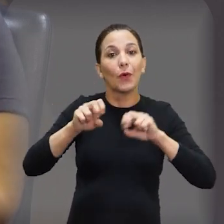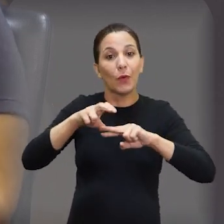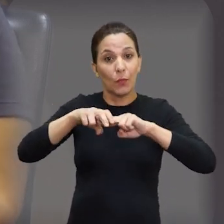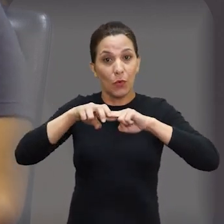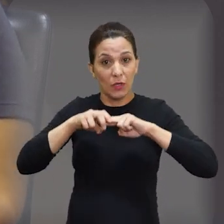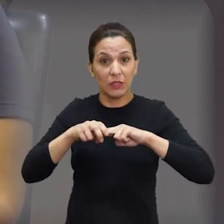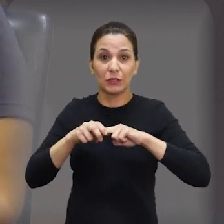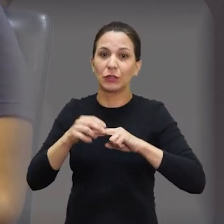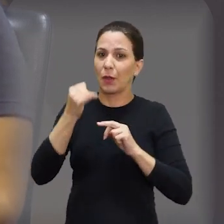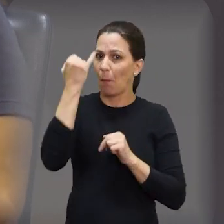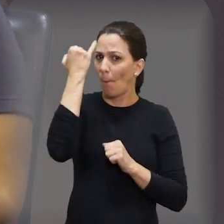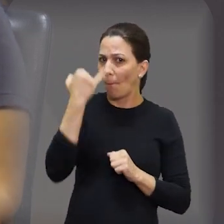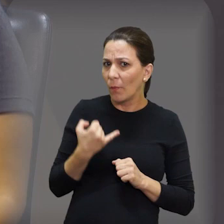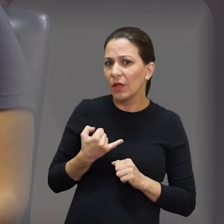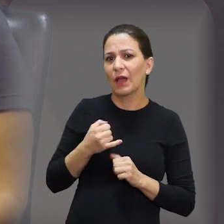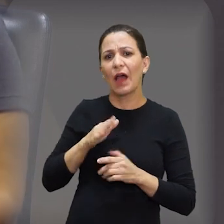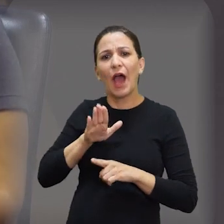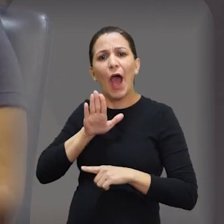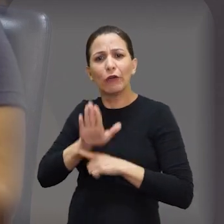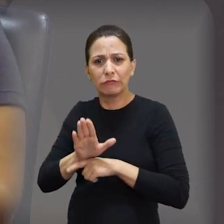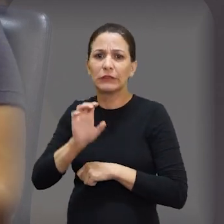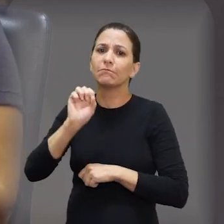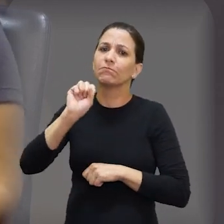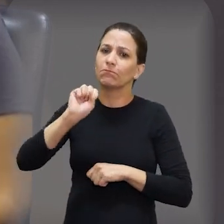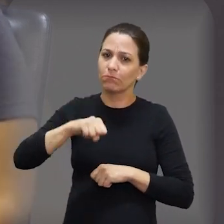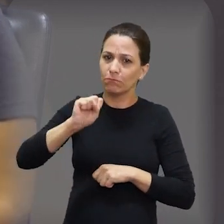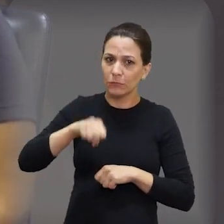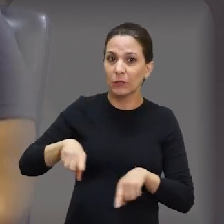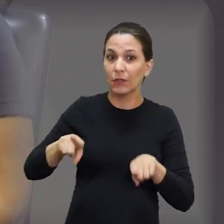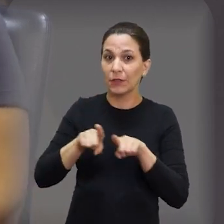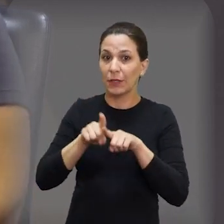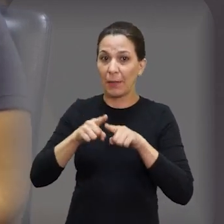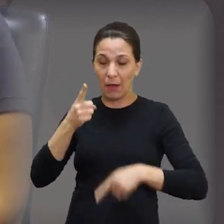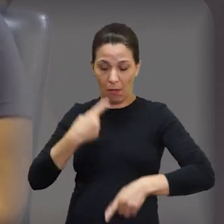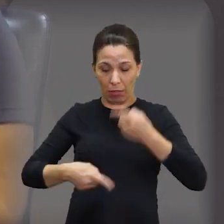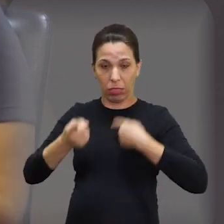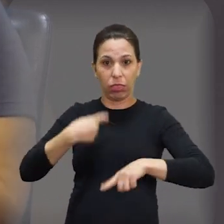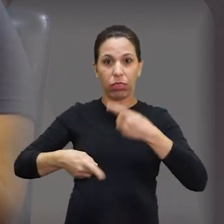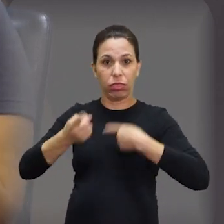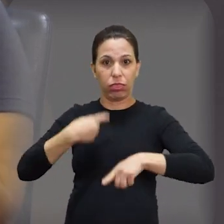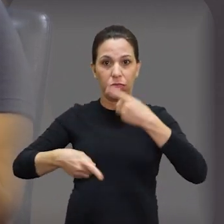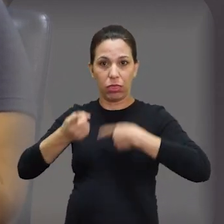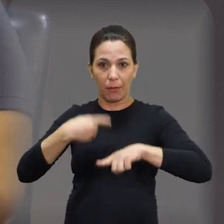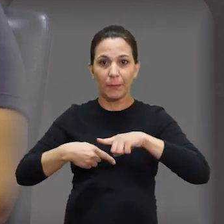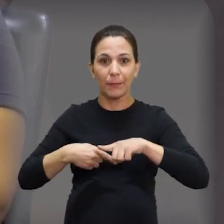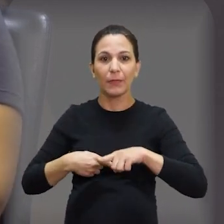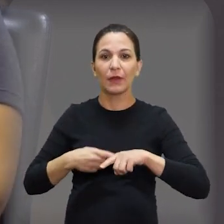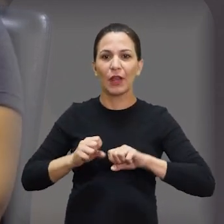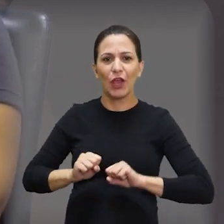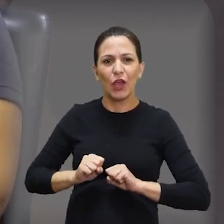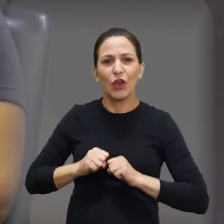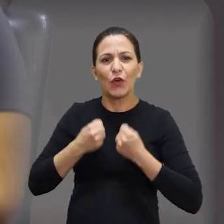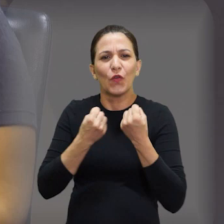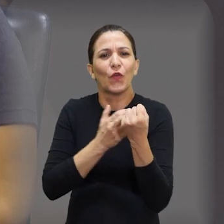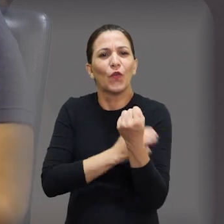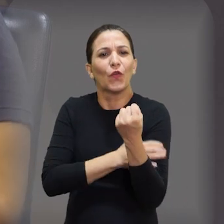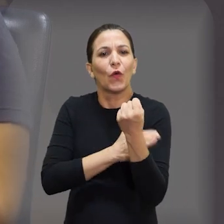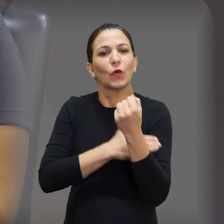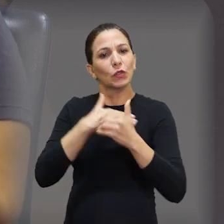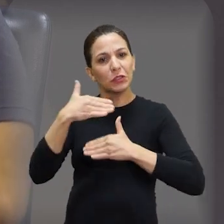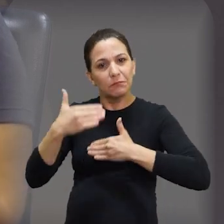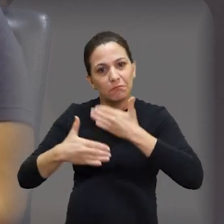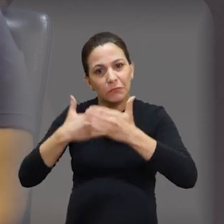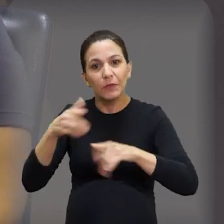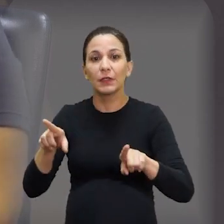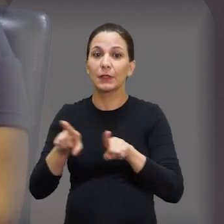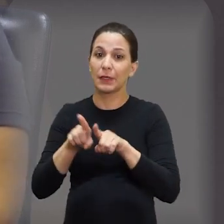isso gera uma perda calórica, né? Isso vai gerar um aumento do metabolismo também. E claro, também para trabalhar um ganho de força,